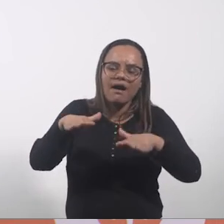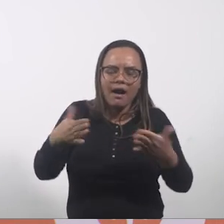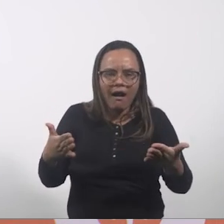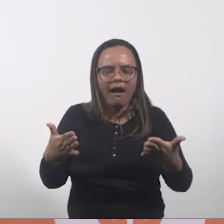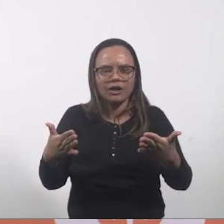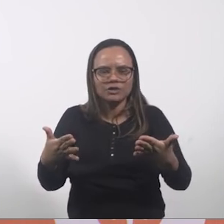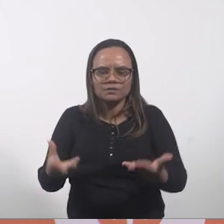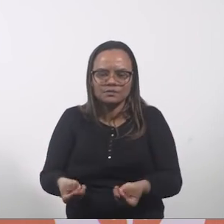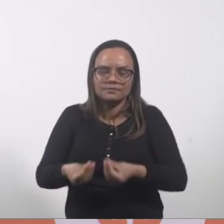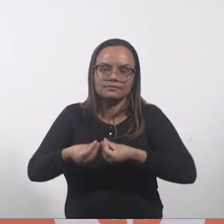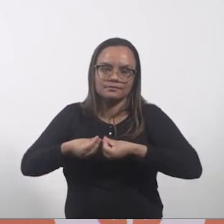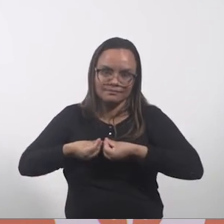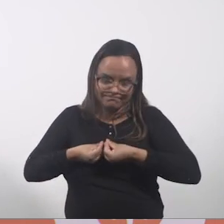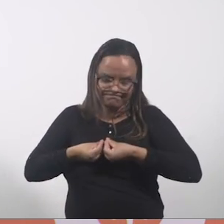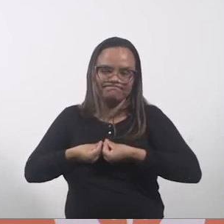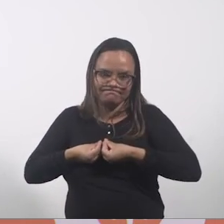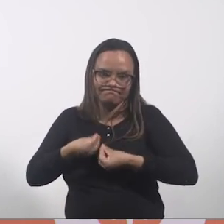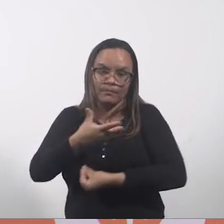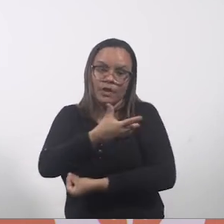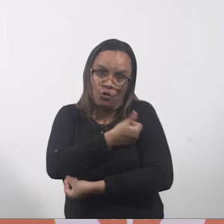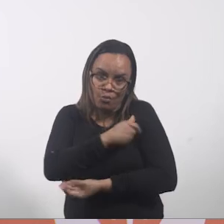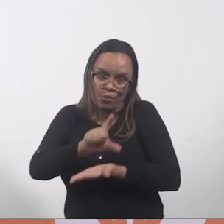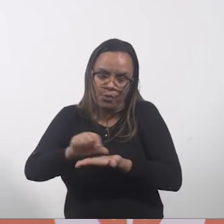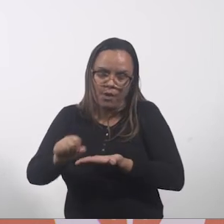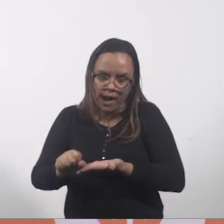do recebimento de vacinas. Os